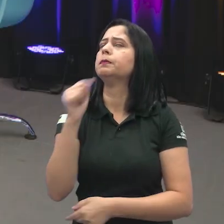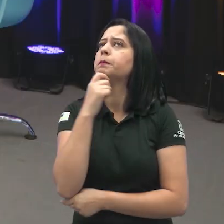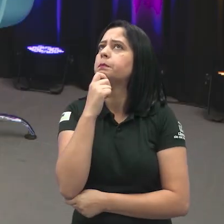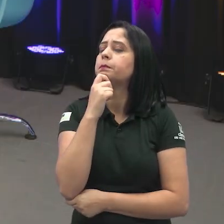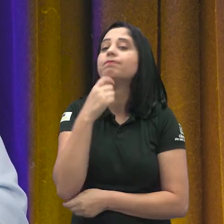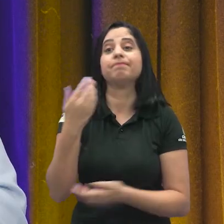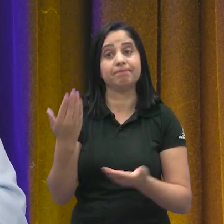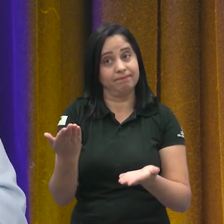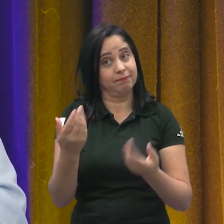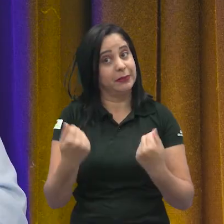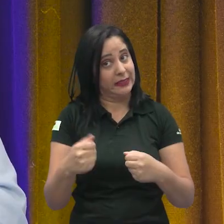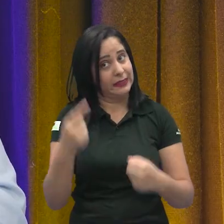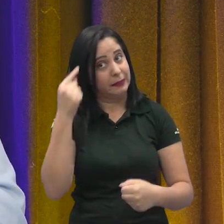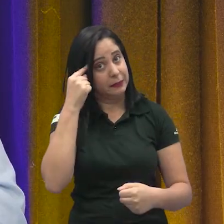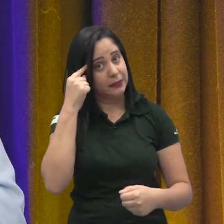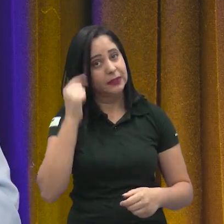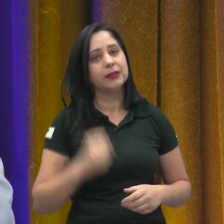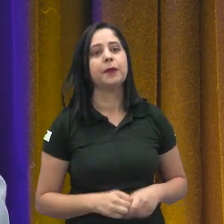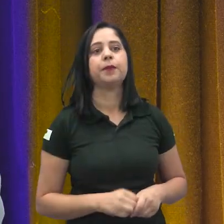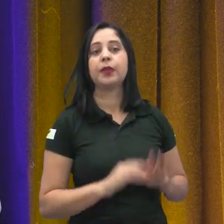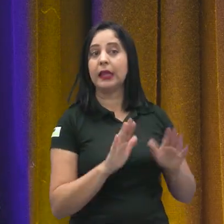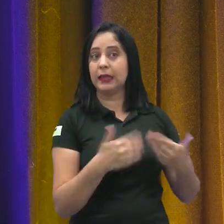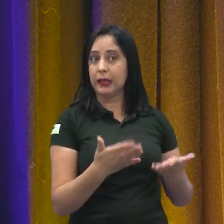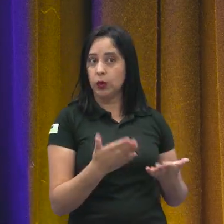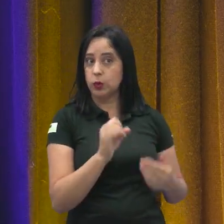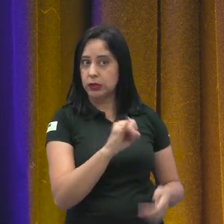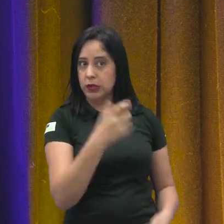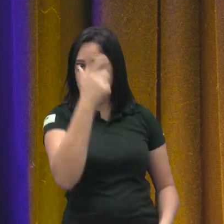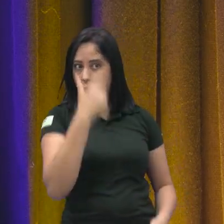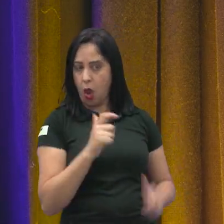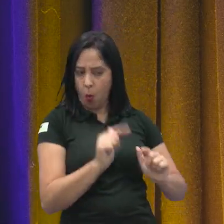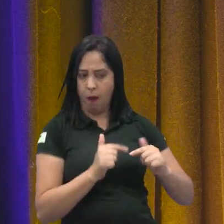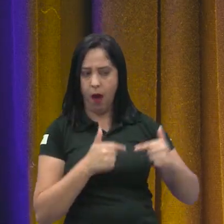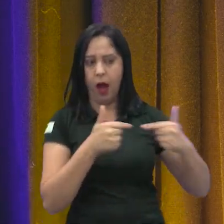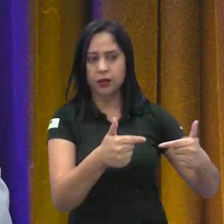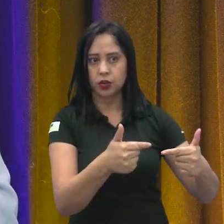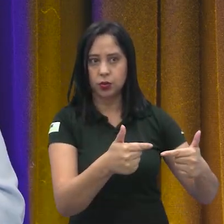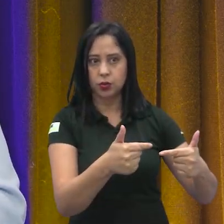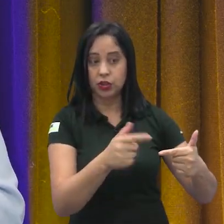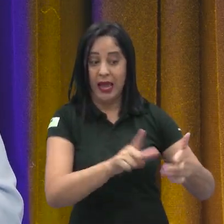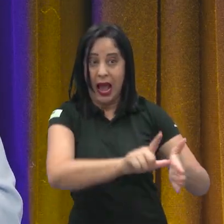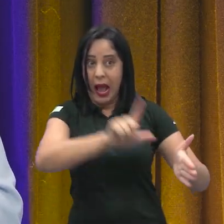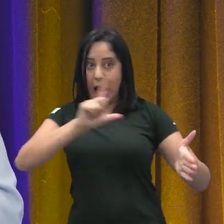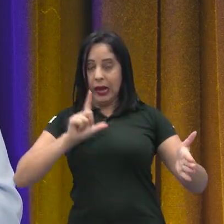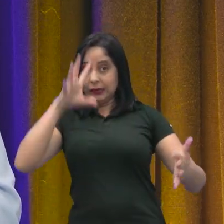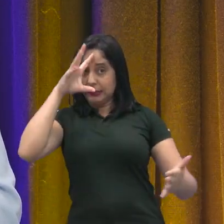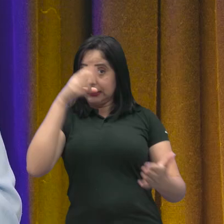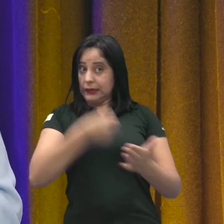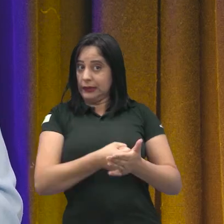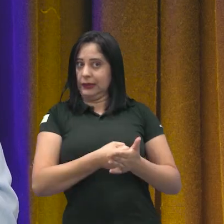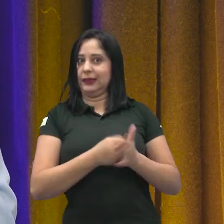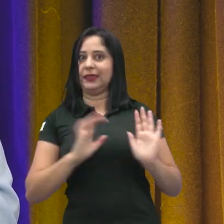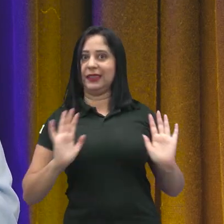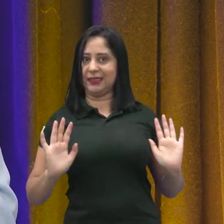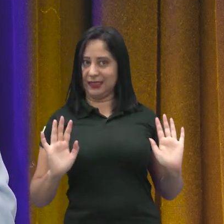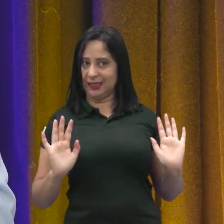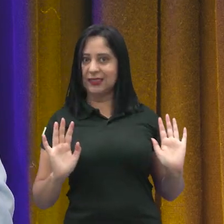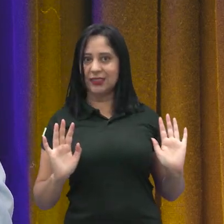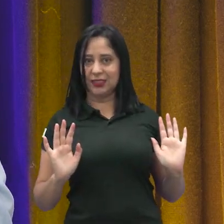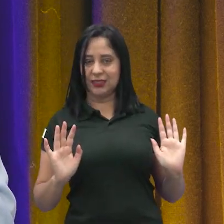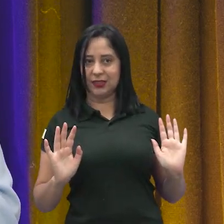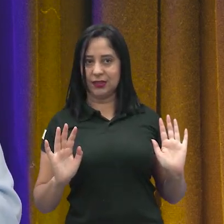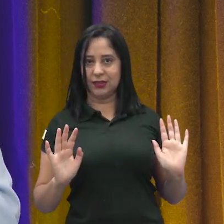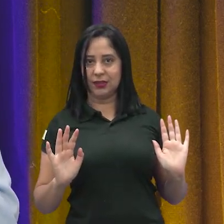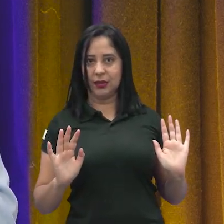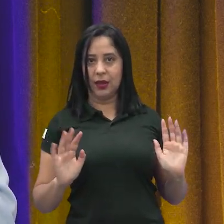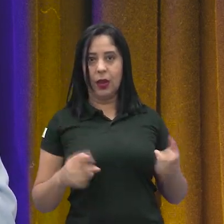assim, quando eu quero uma ação, basicamente eu tenho que tomar uma decisão. A gente está fazendo um caminho de